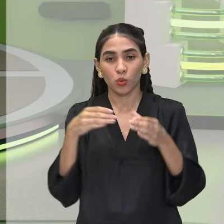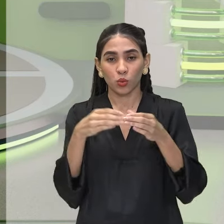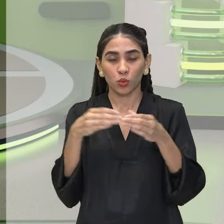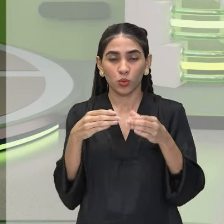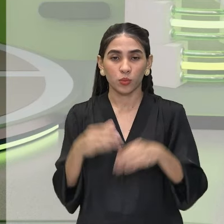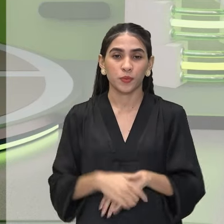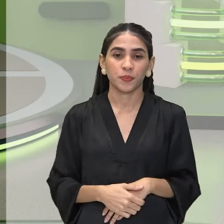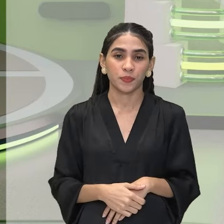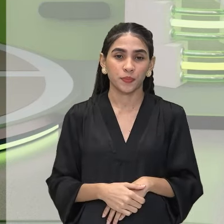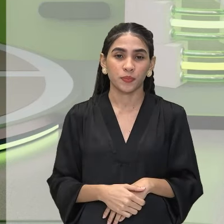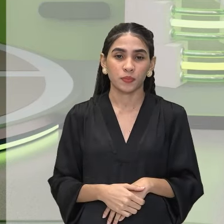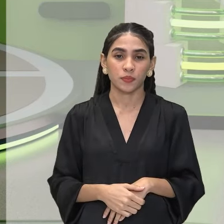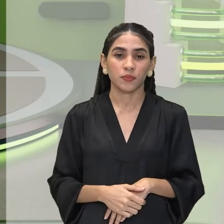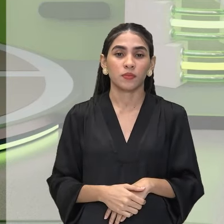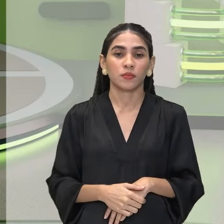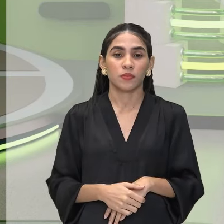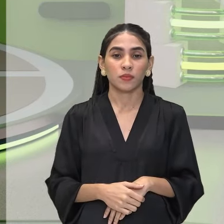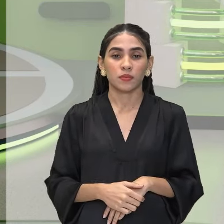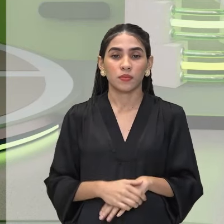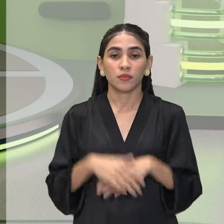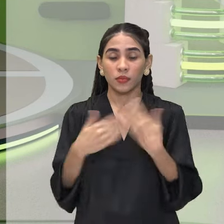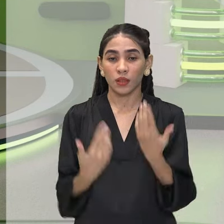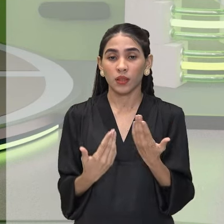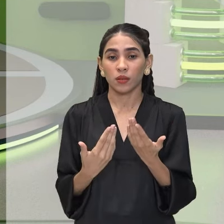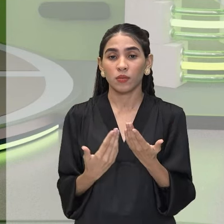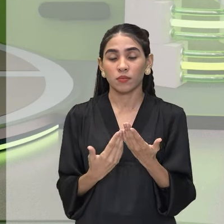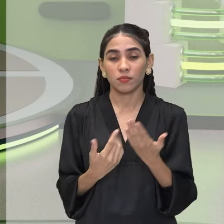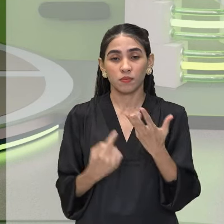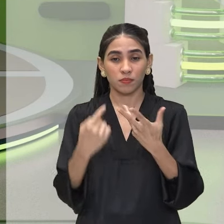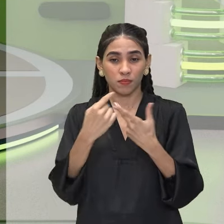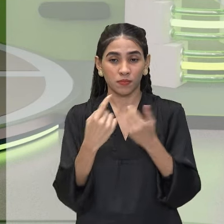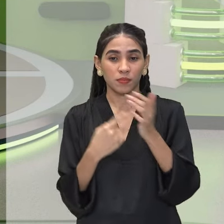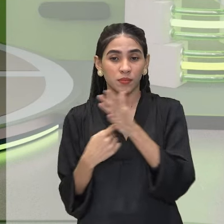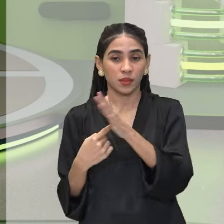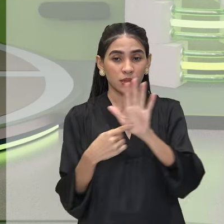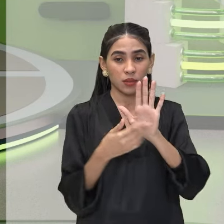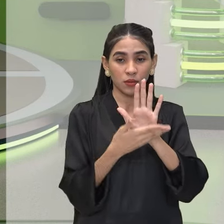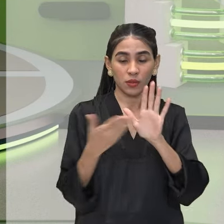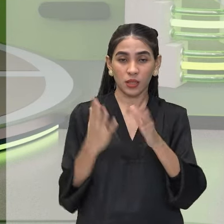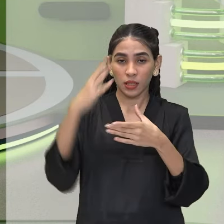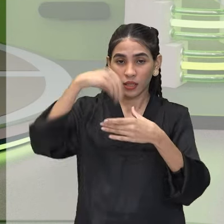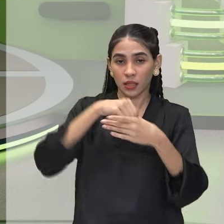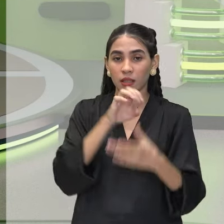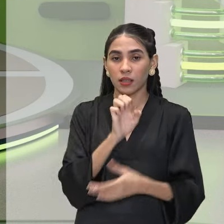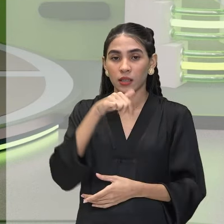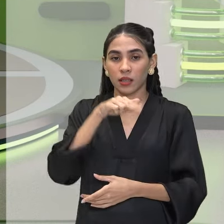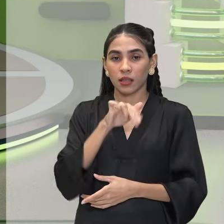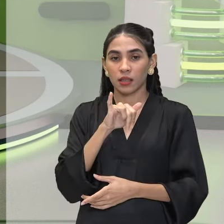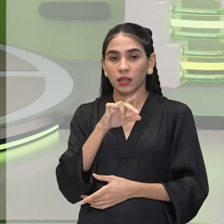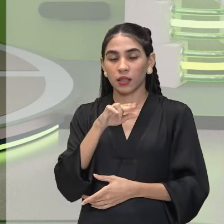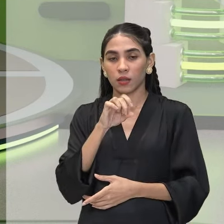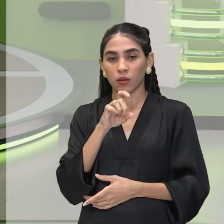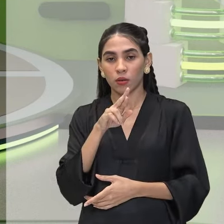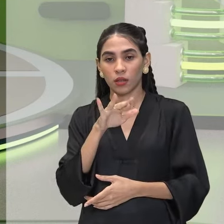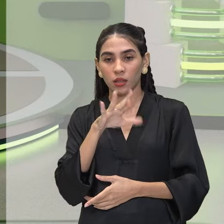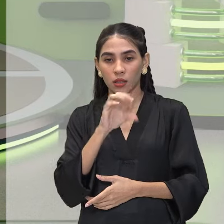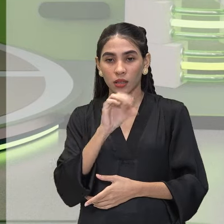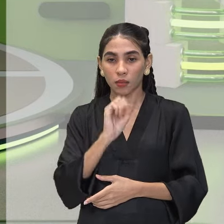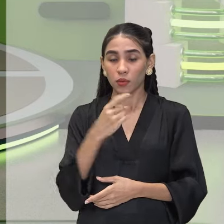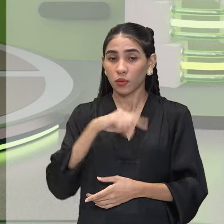grupo dele. Então, esses foram os indivíduos que eu trouxe para vocês. Dentro dos equinodermas, nós vimos aí